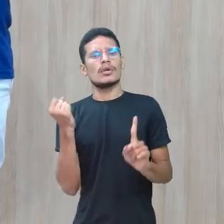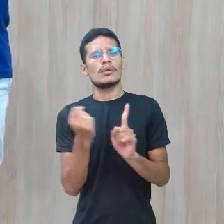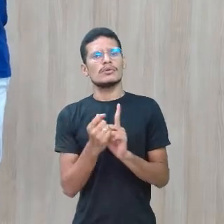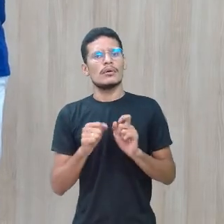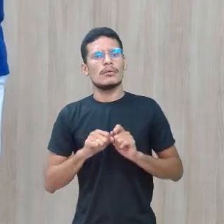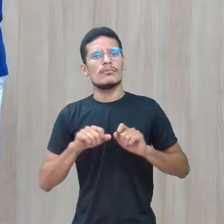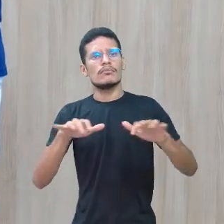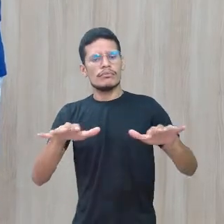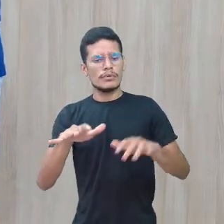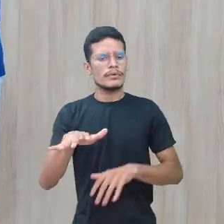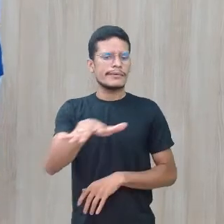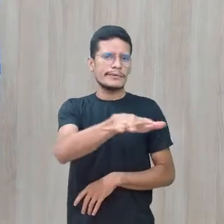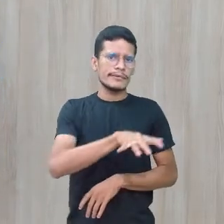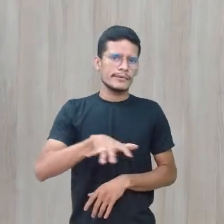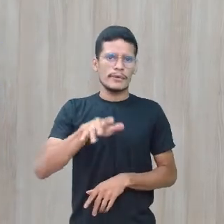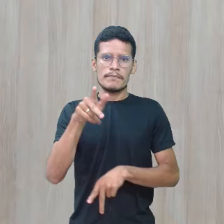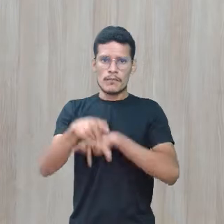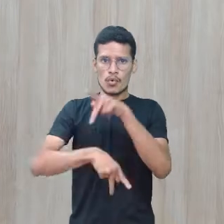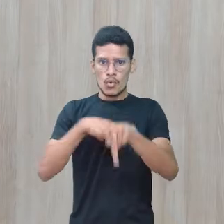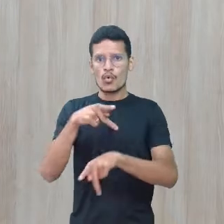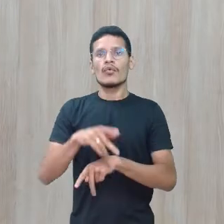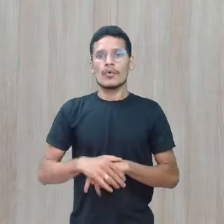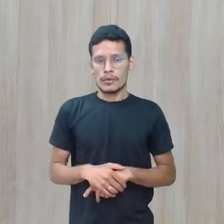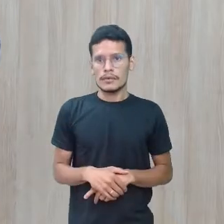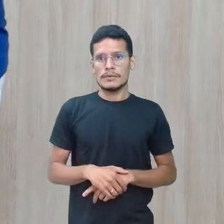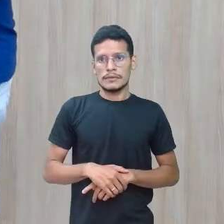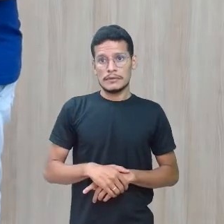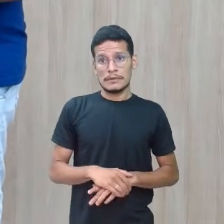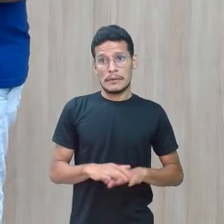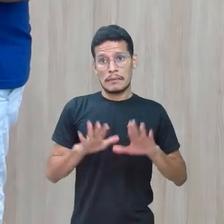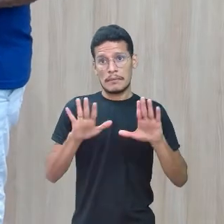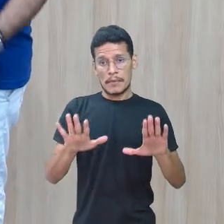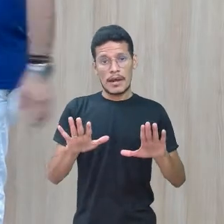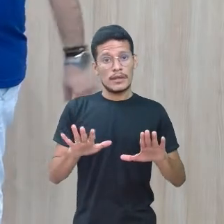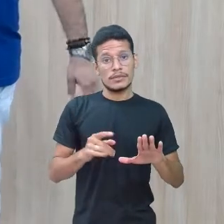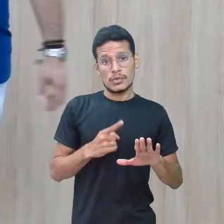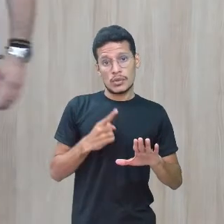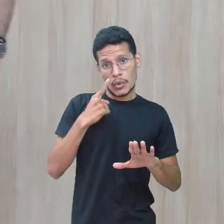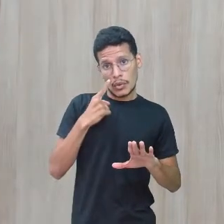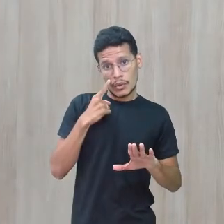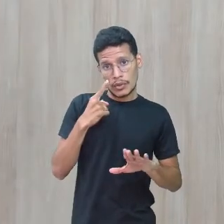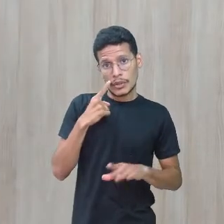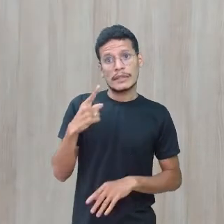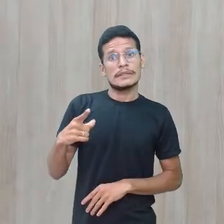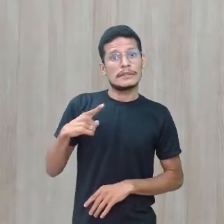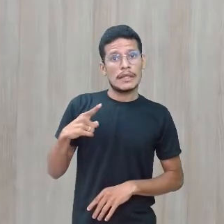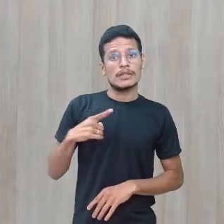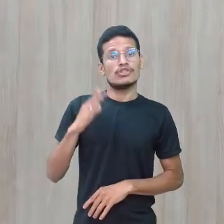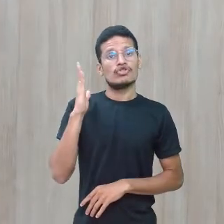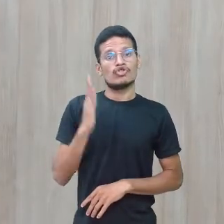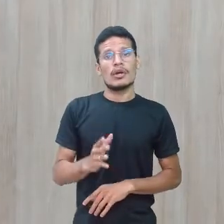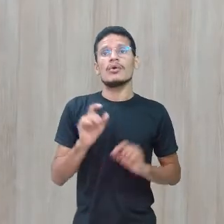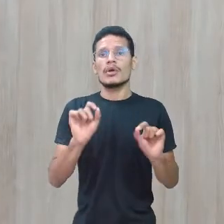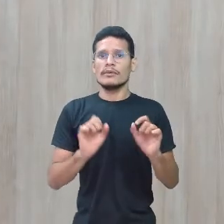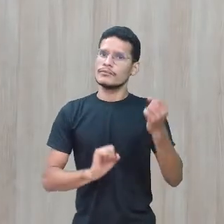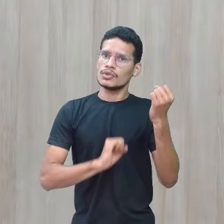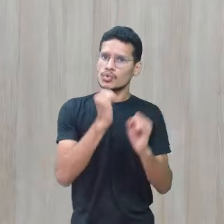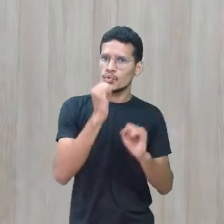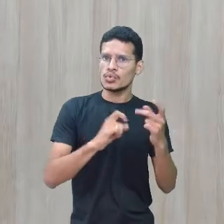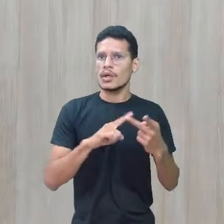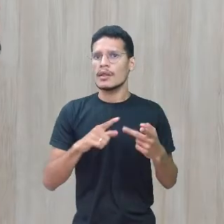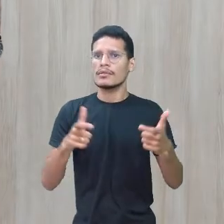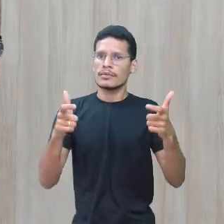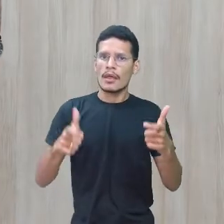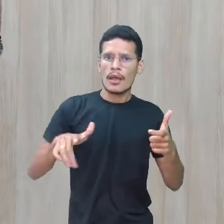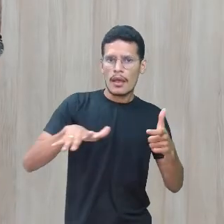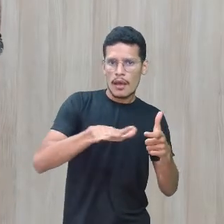a população. Né? Então, nesse sentido, né, a gente tem ali os meios, né, indústrias, terras,